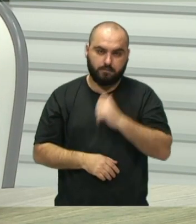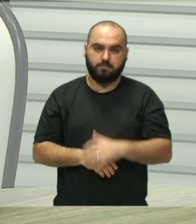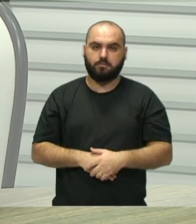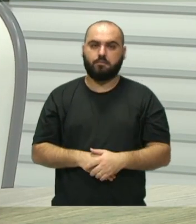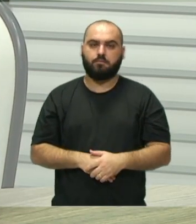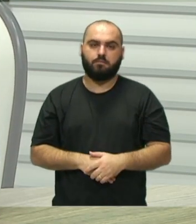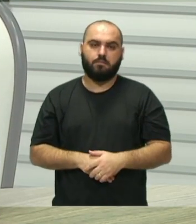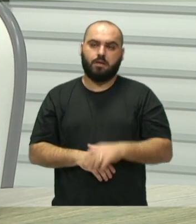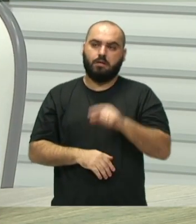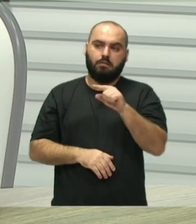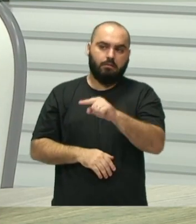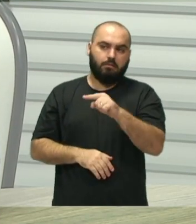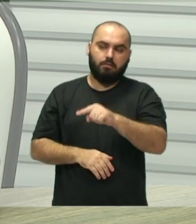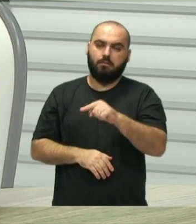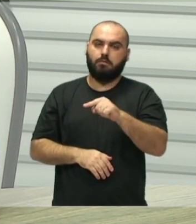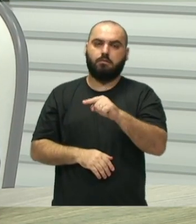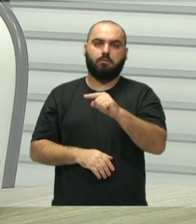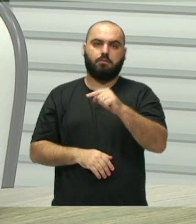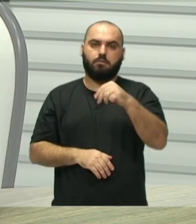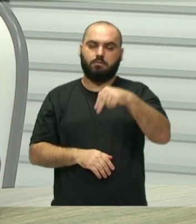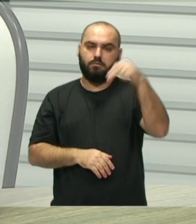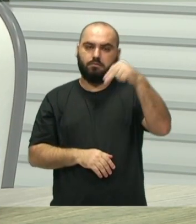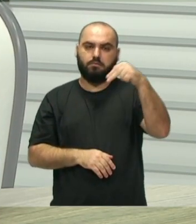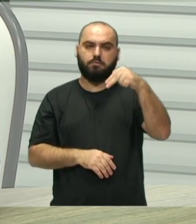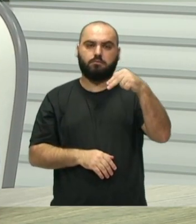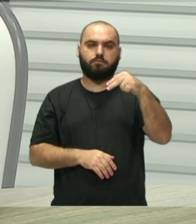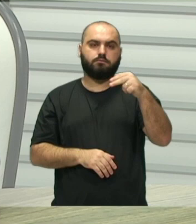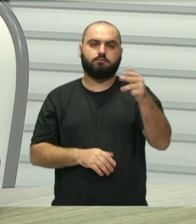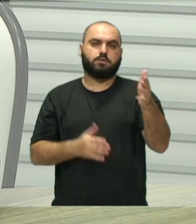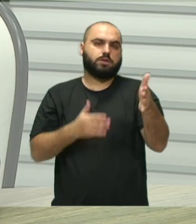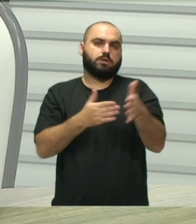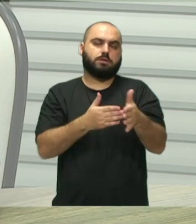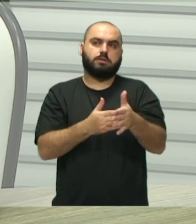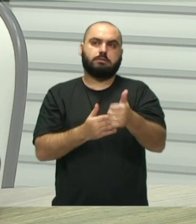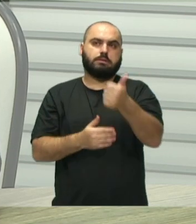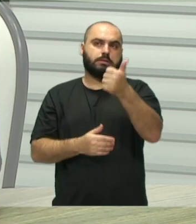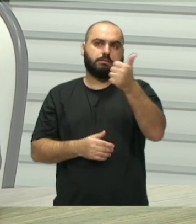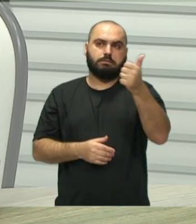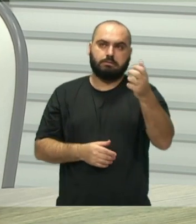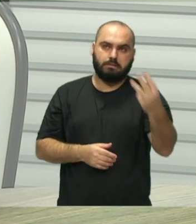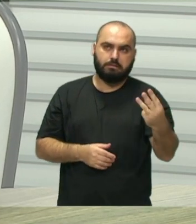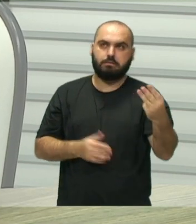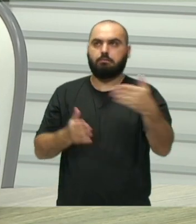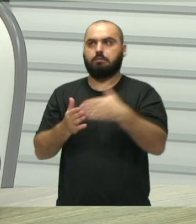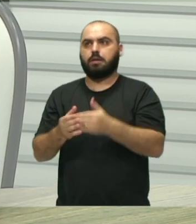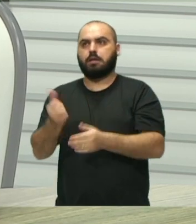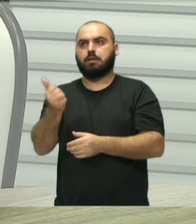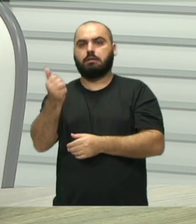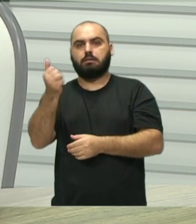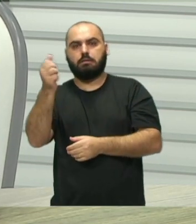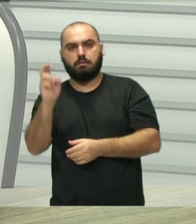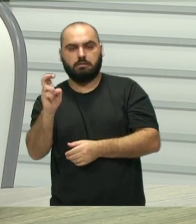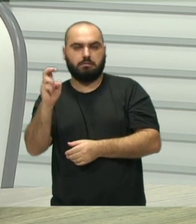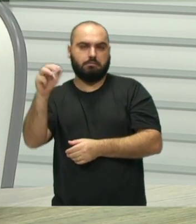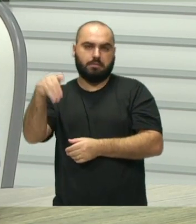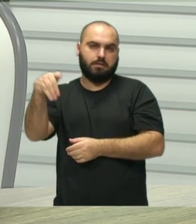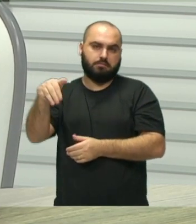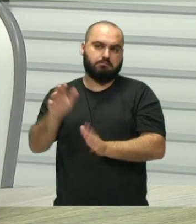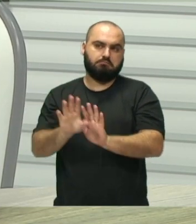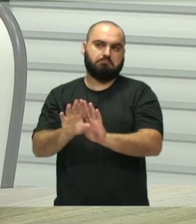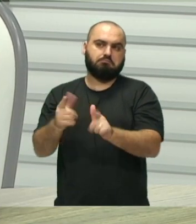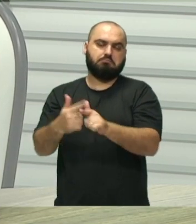os calados dos navios em cima dele vão atingir 13 a 15 metros, né? Então, ele não faz